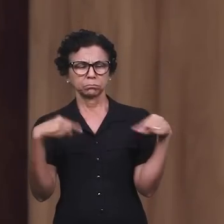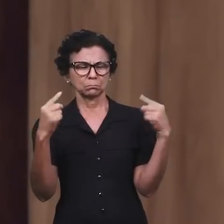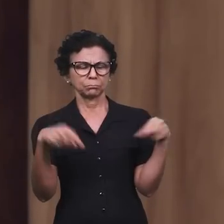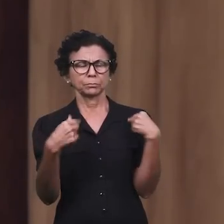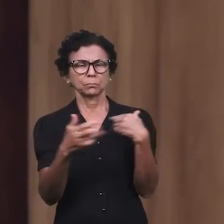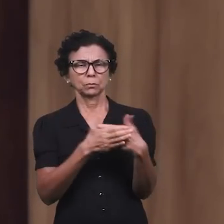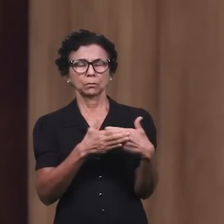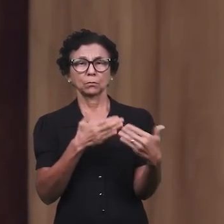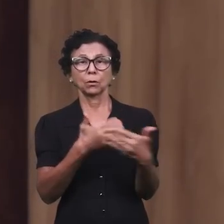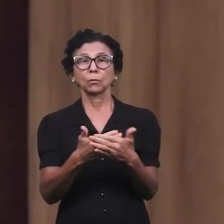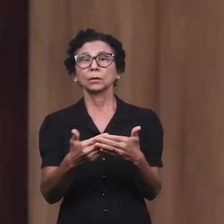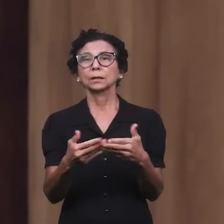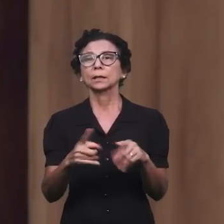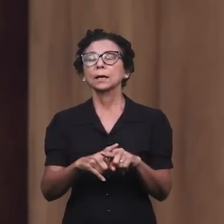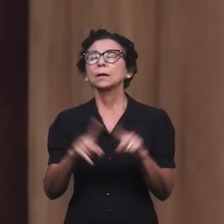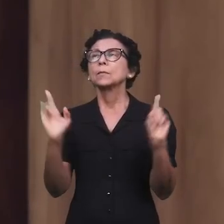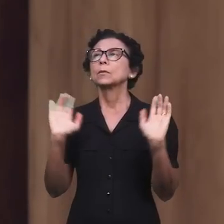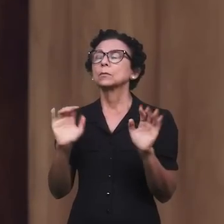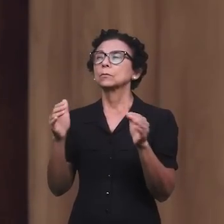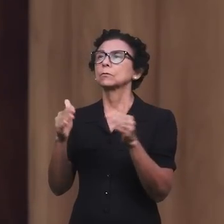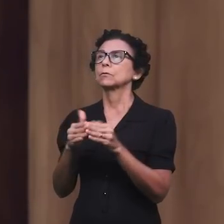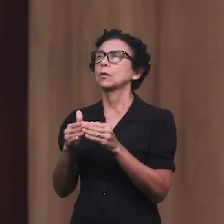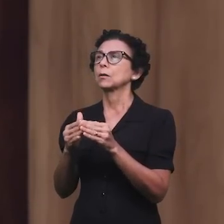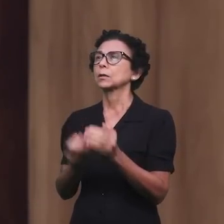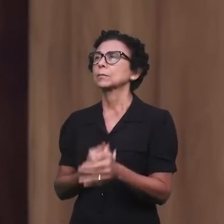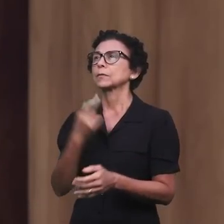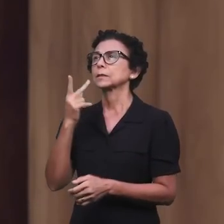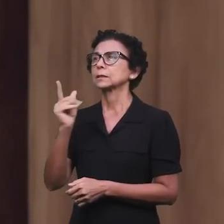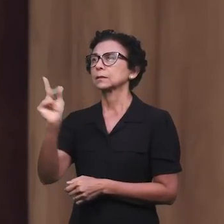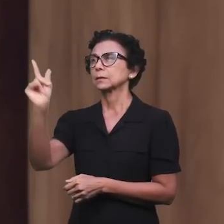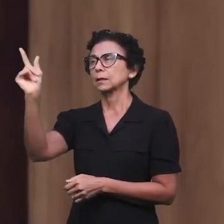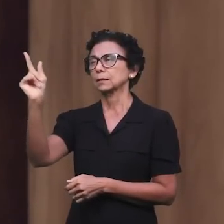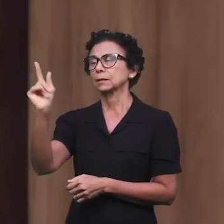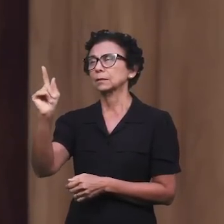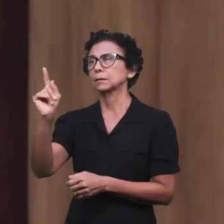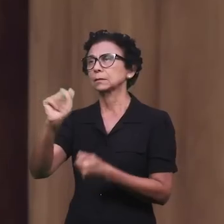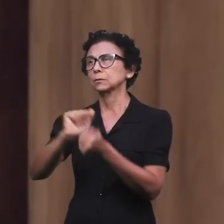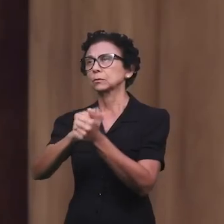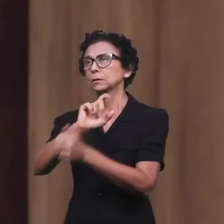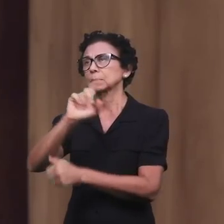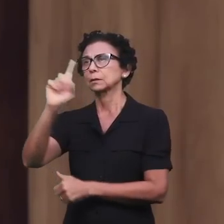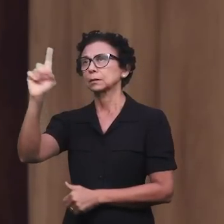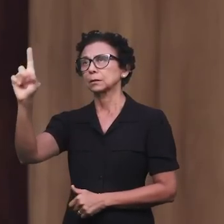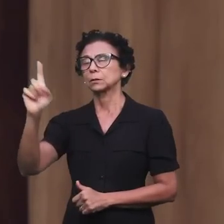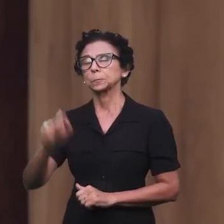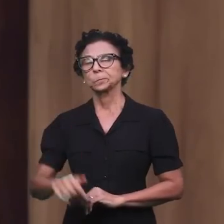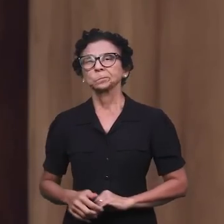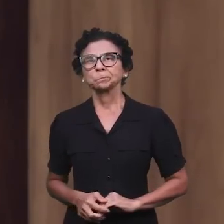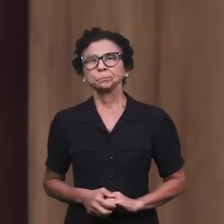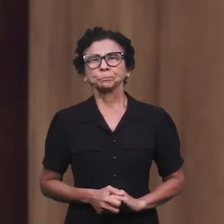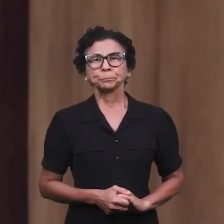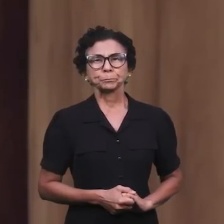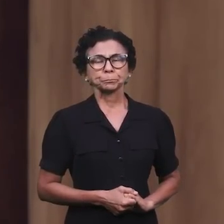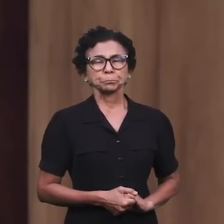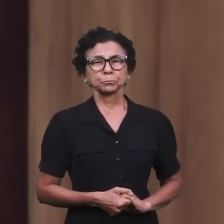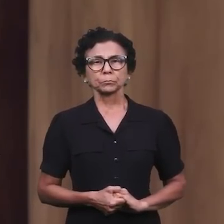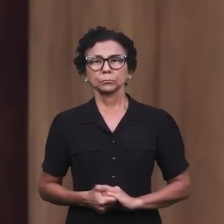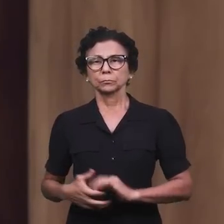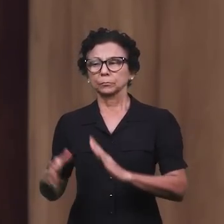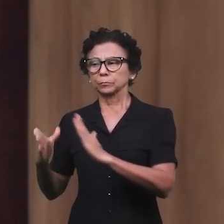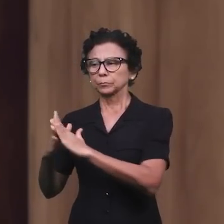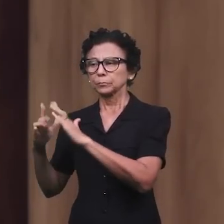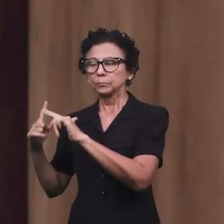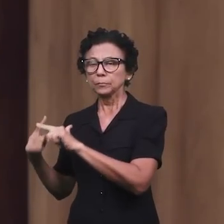pois estava visando a glória de Deus e a sua eternidade. Com a união da igreja com o Estado, na era